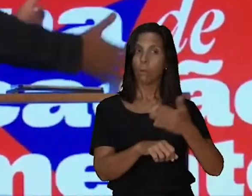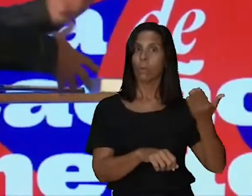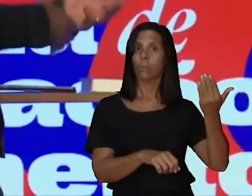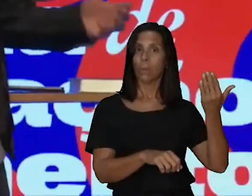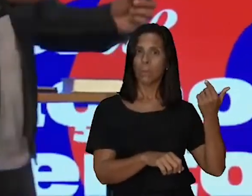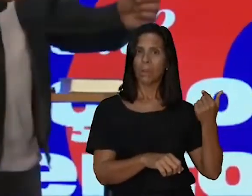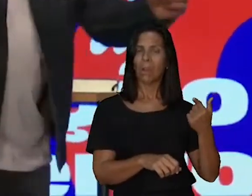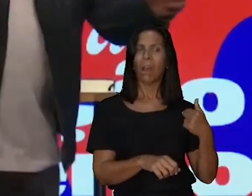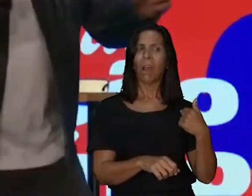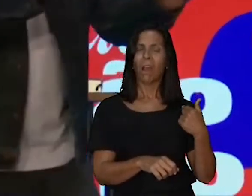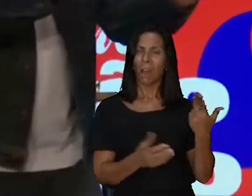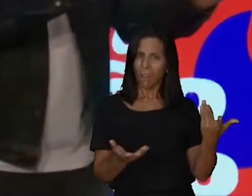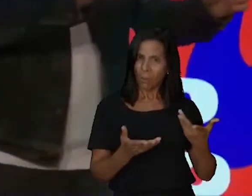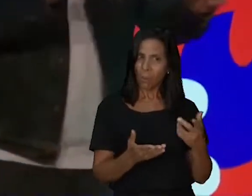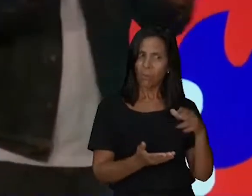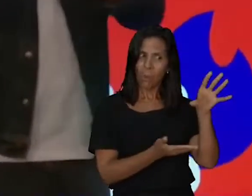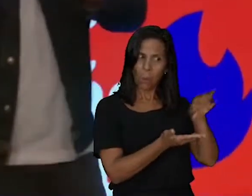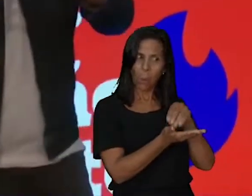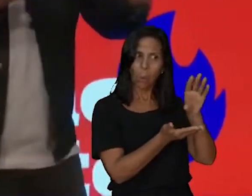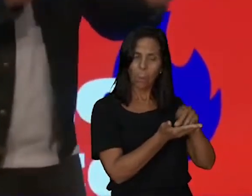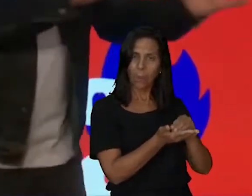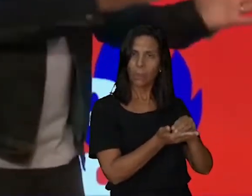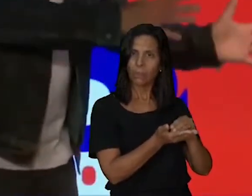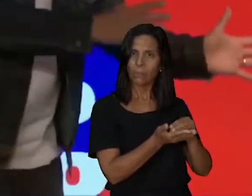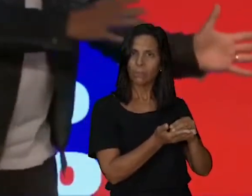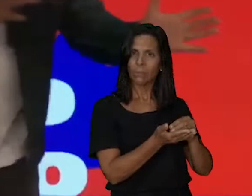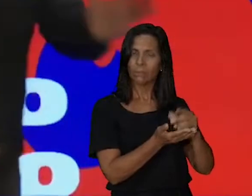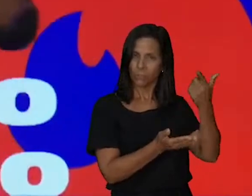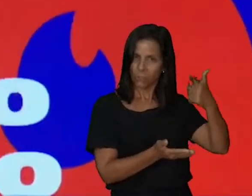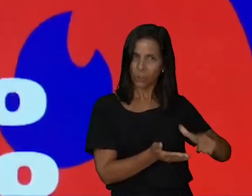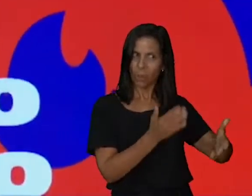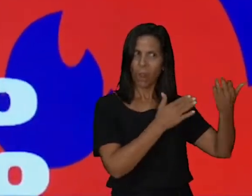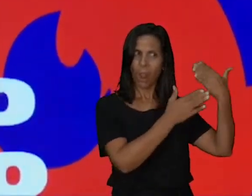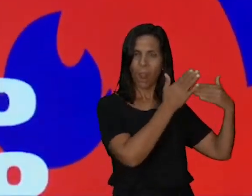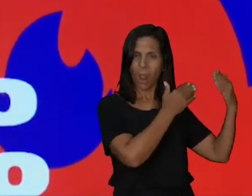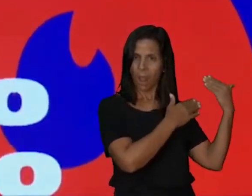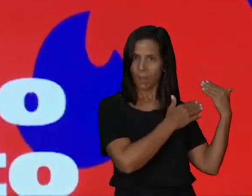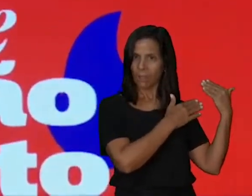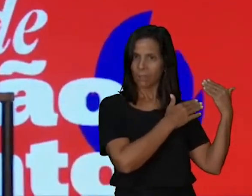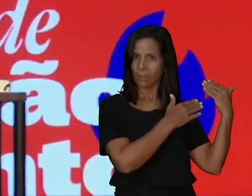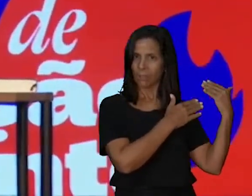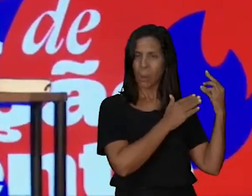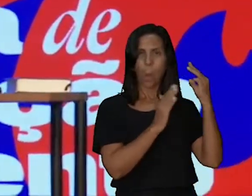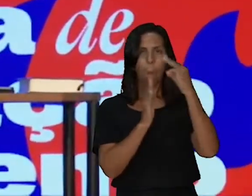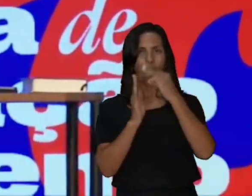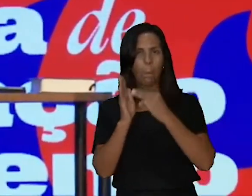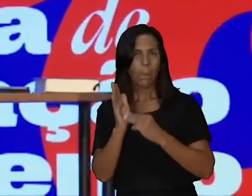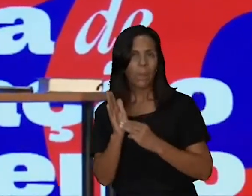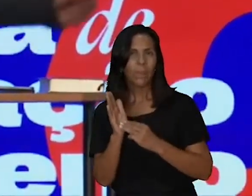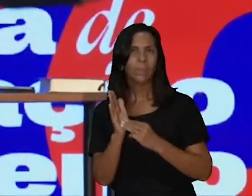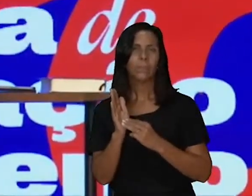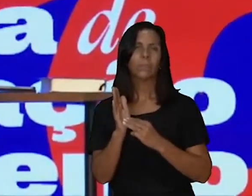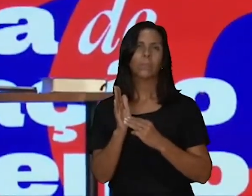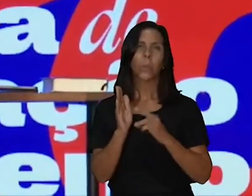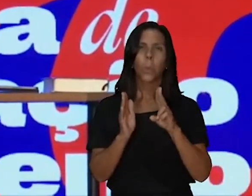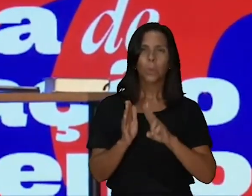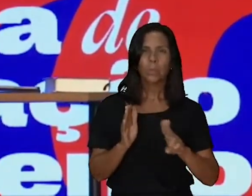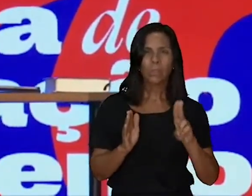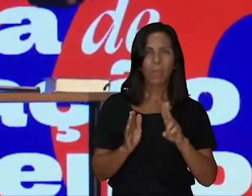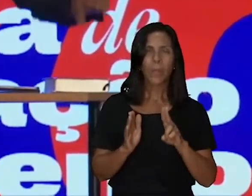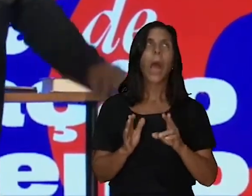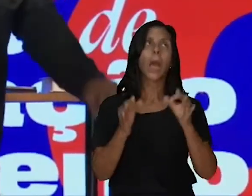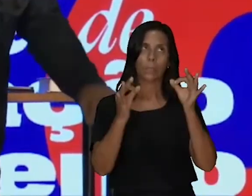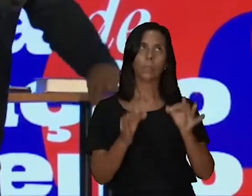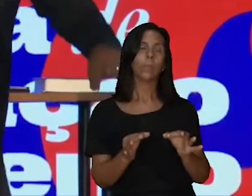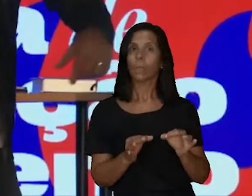de novo e de novo. Não é o método que foi usado que resultou na unção, é o derramamento